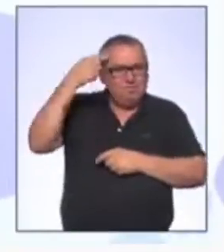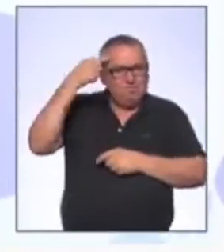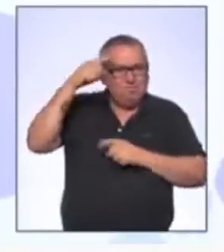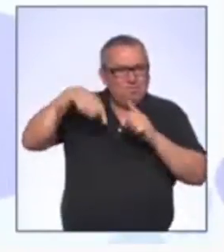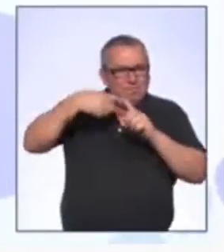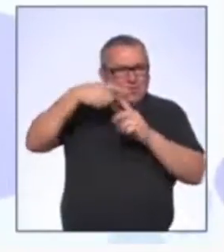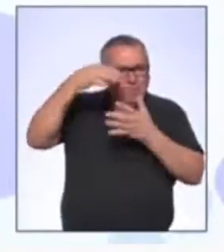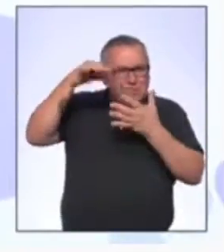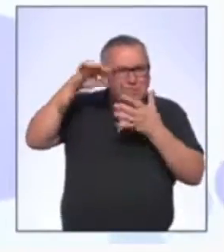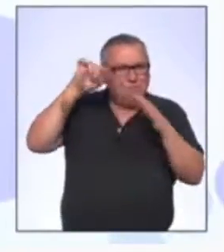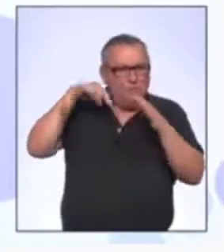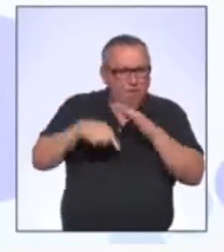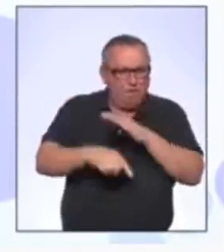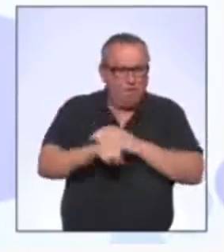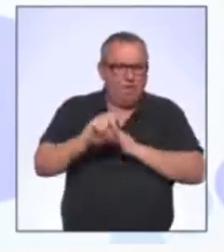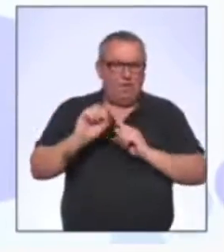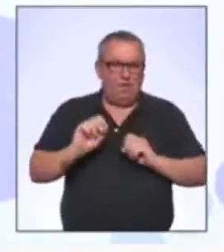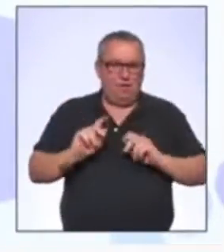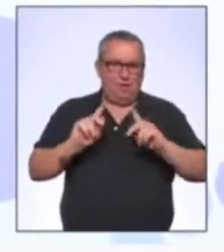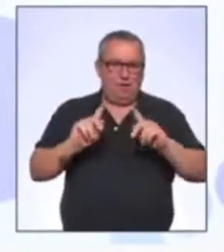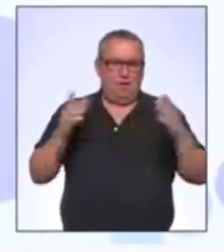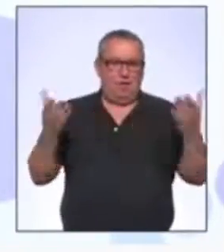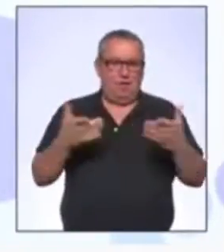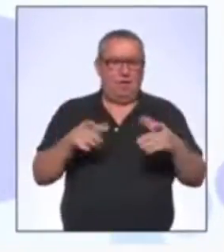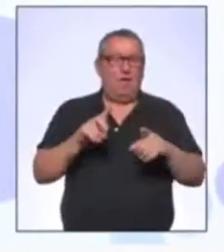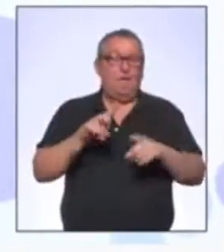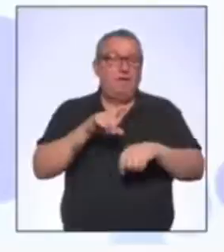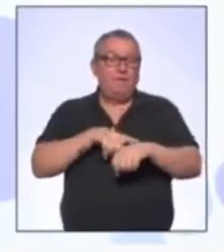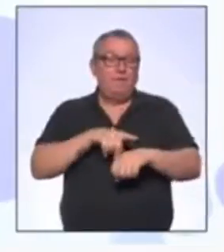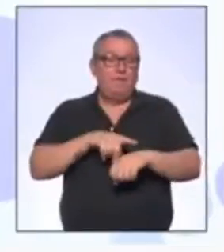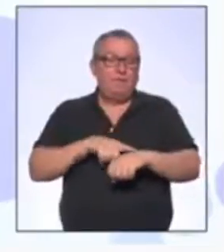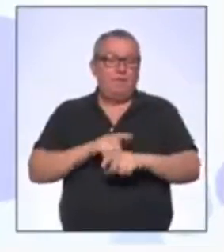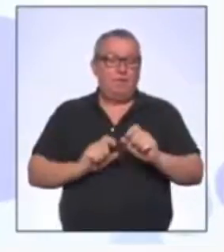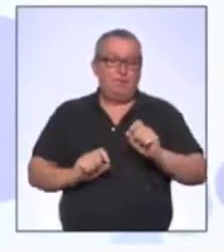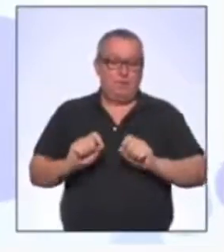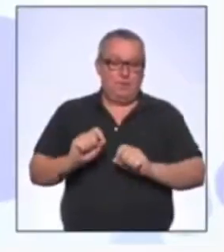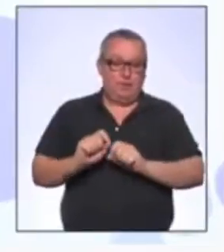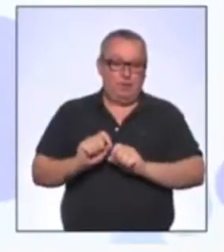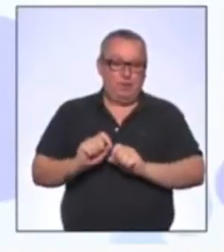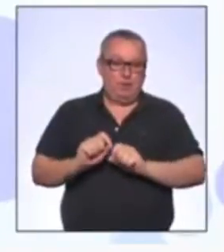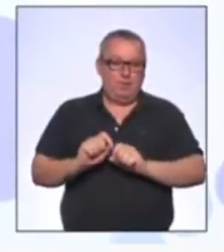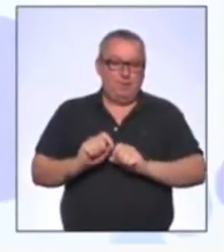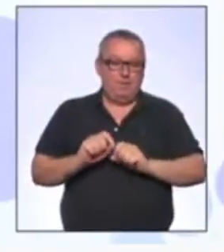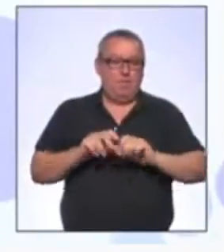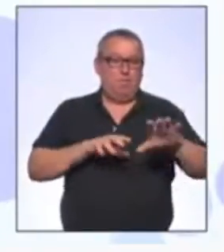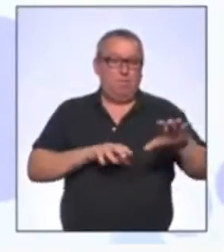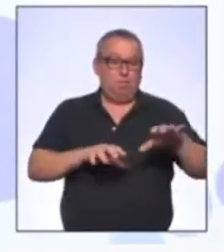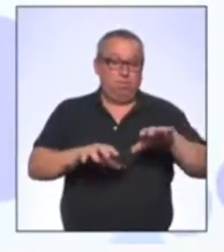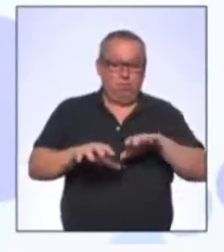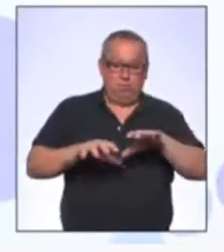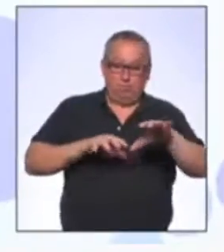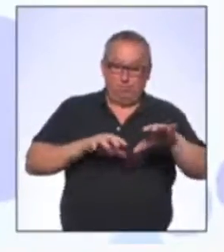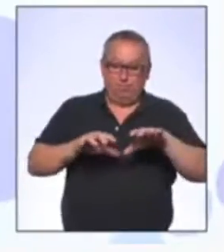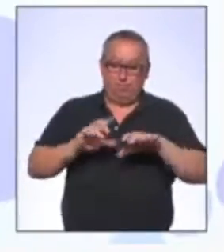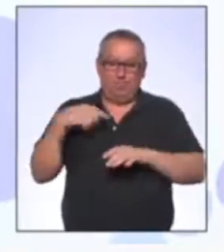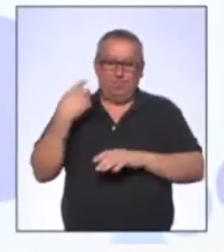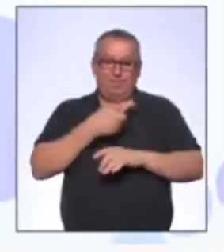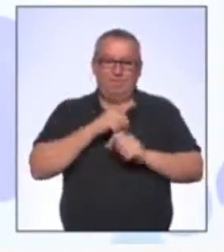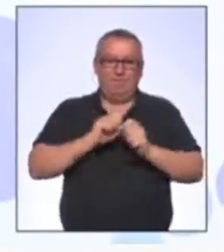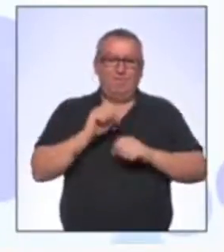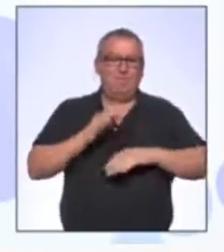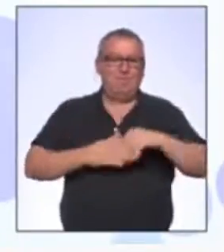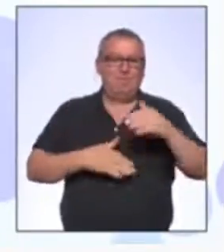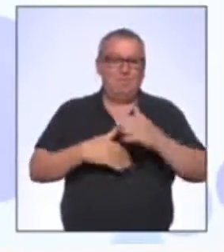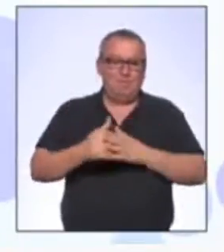em um pouco mais para gente nós vamos ter um momento do dos movimentos o que a gente vai fazer o mal